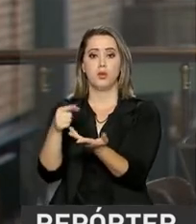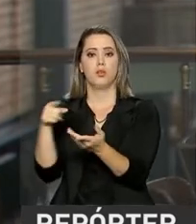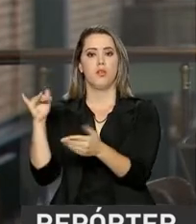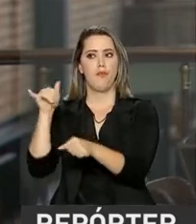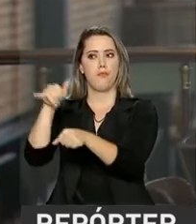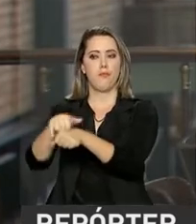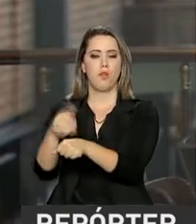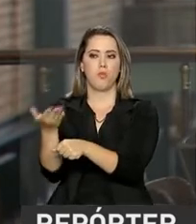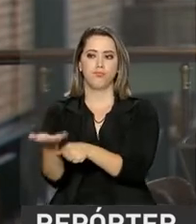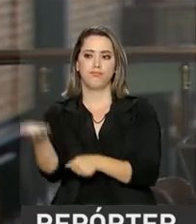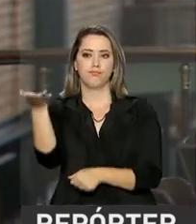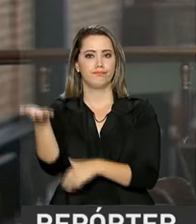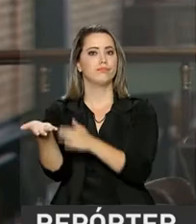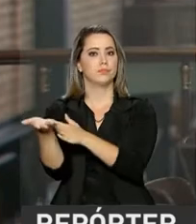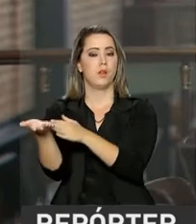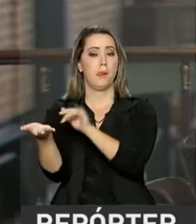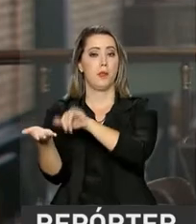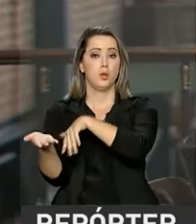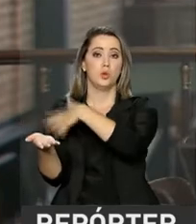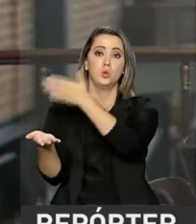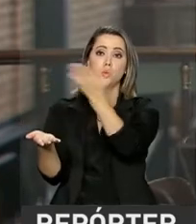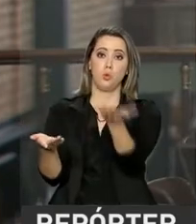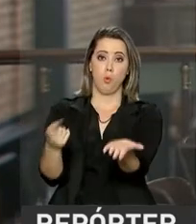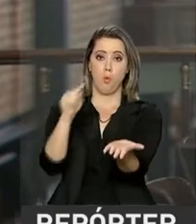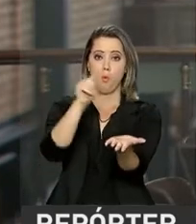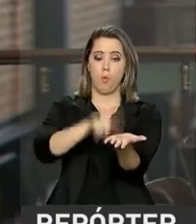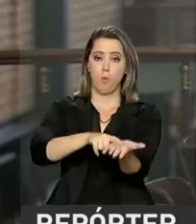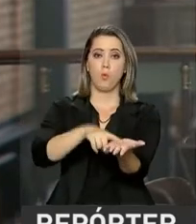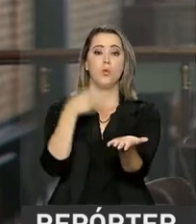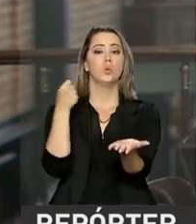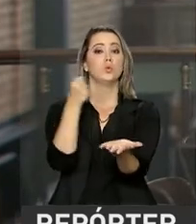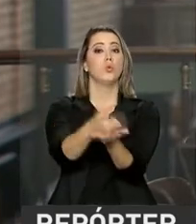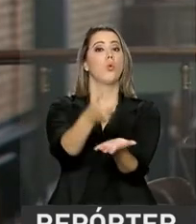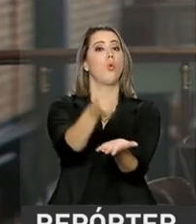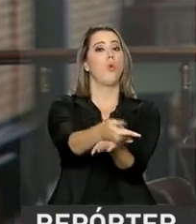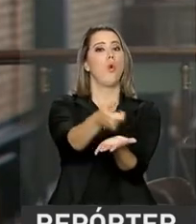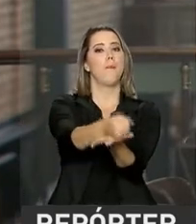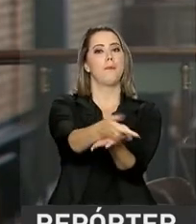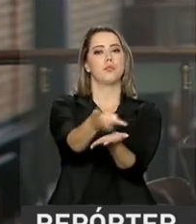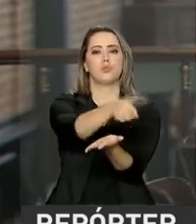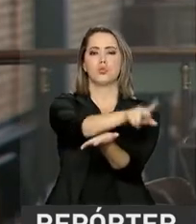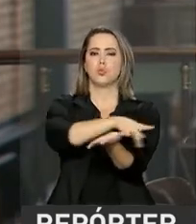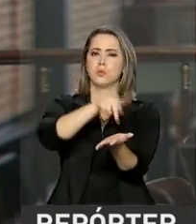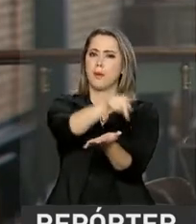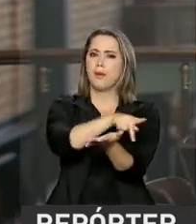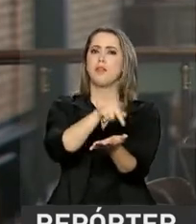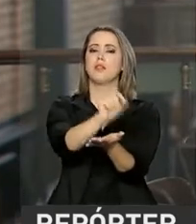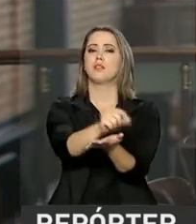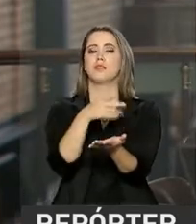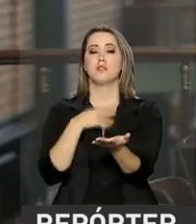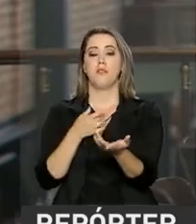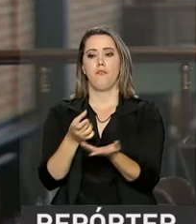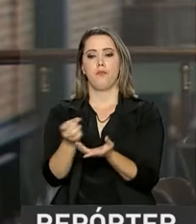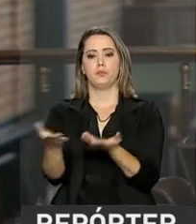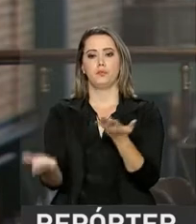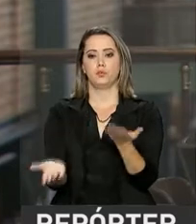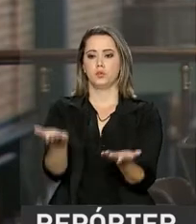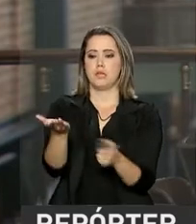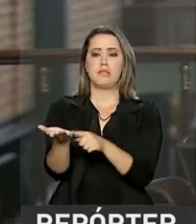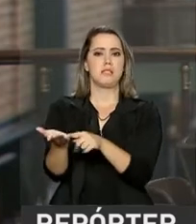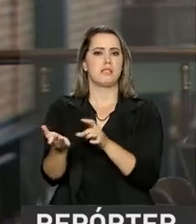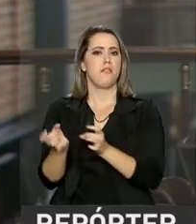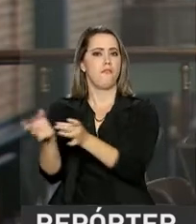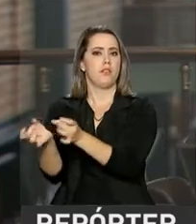avião do outro a gente coloca os produtos que o brasil compra lá de fora quando o país exporta mais do que importa